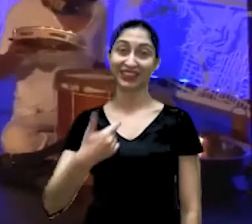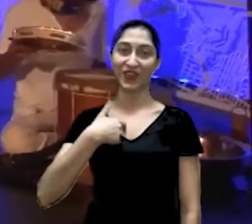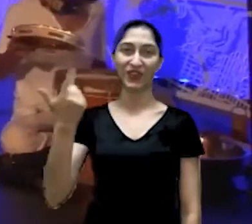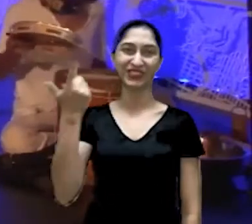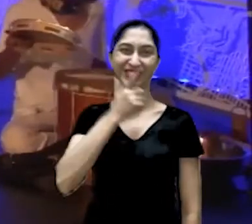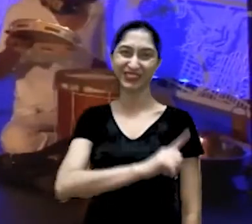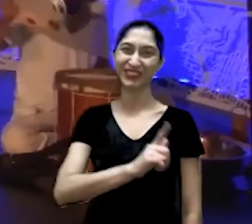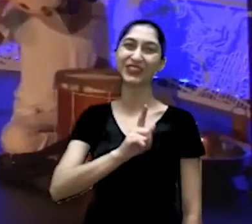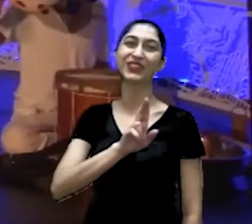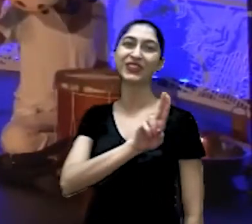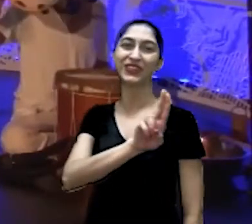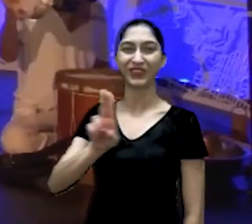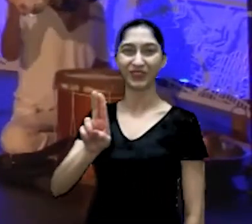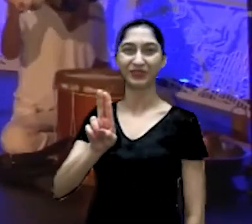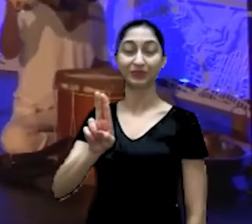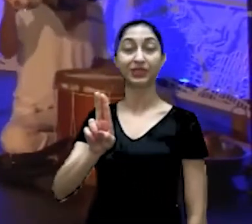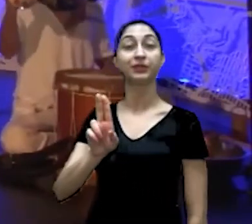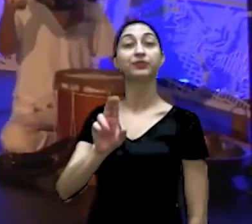A noite que vem.